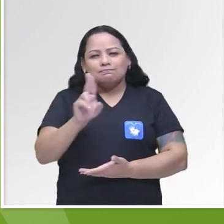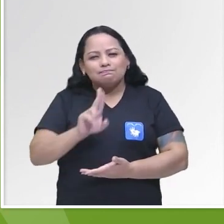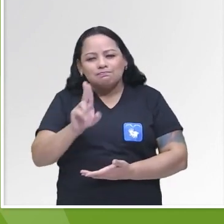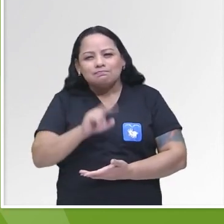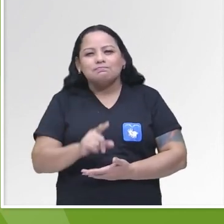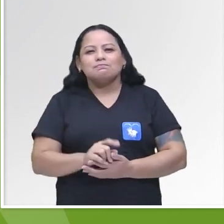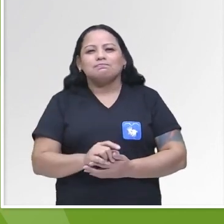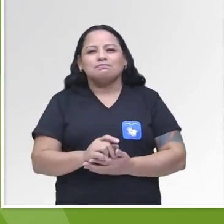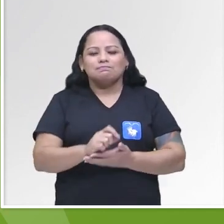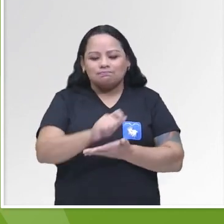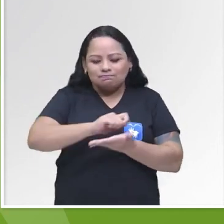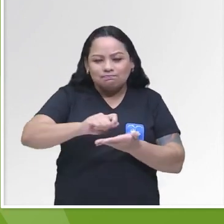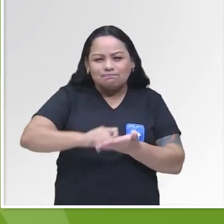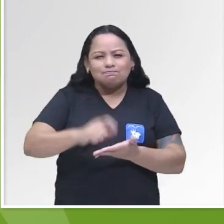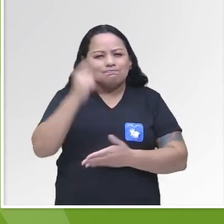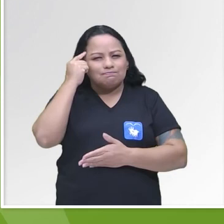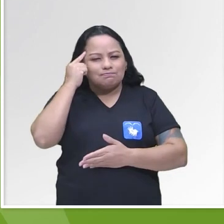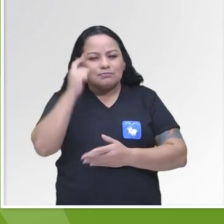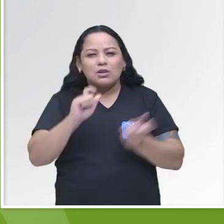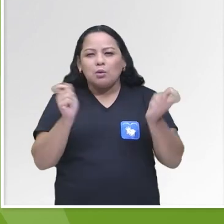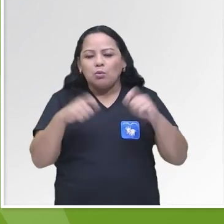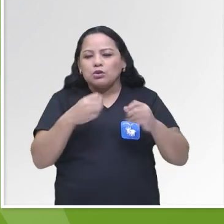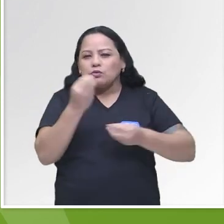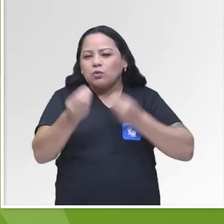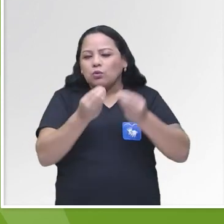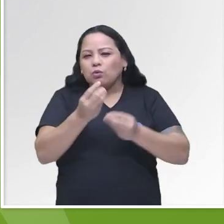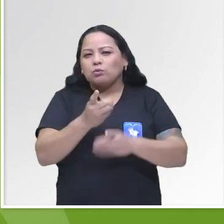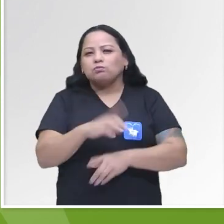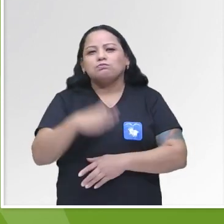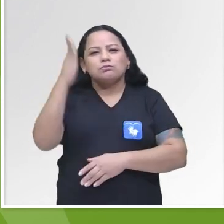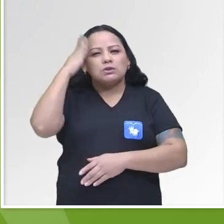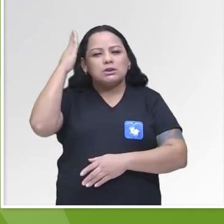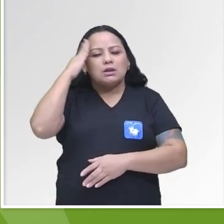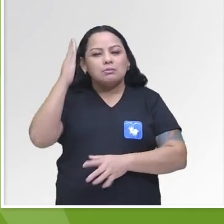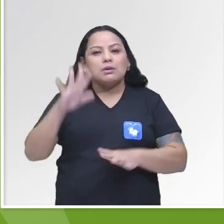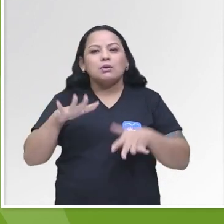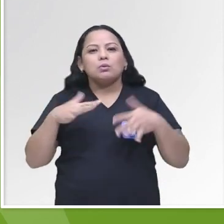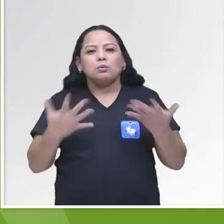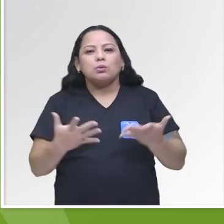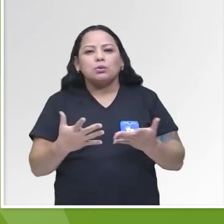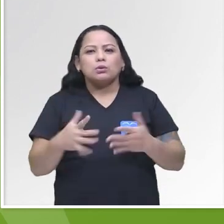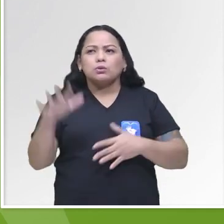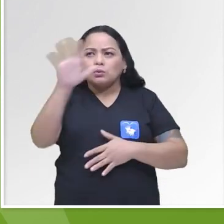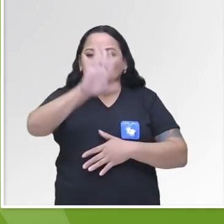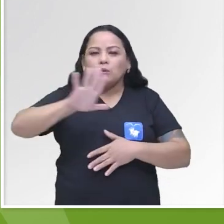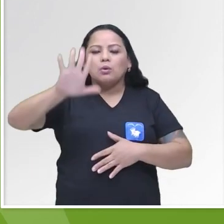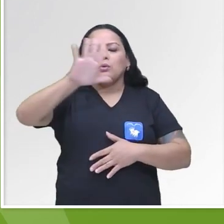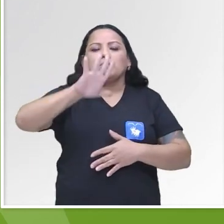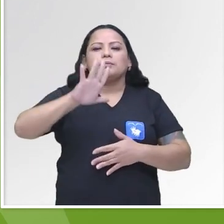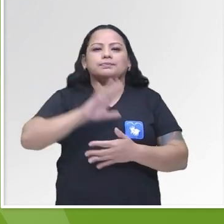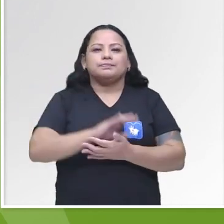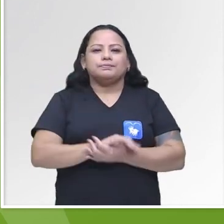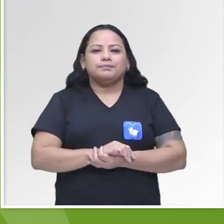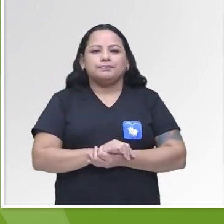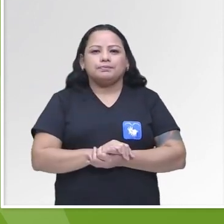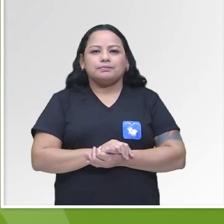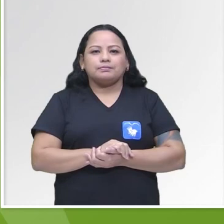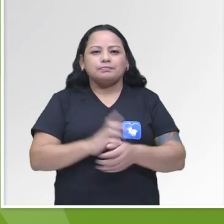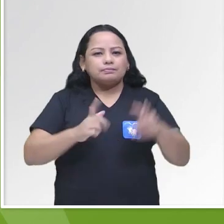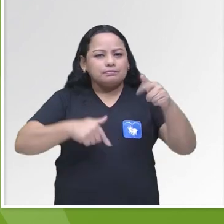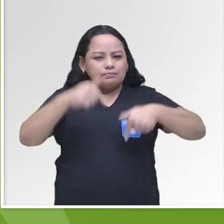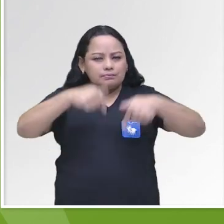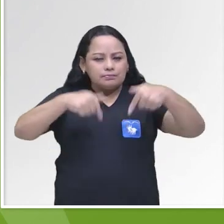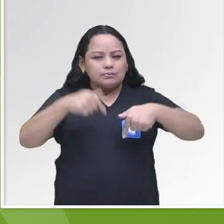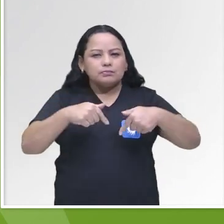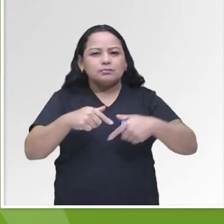já é possível identificar quando é que um composto químico